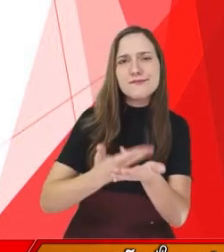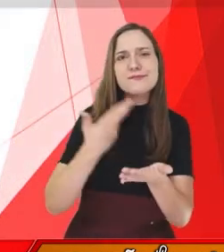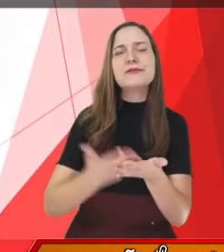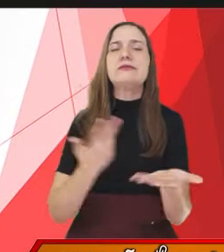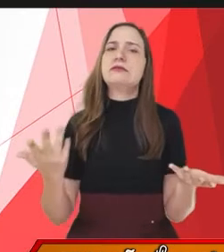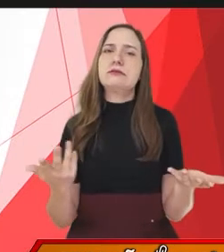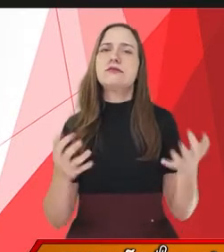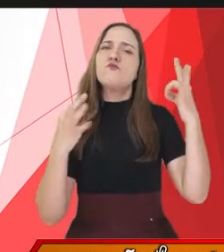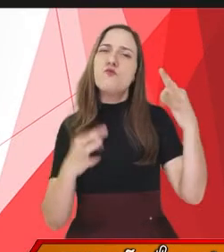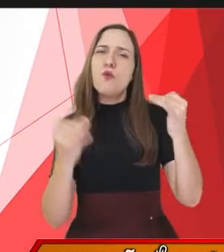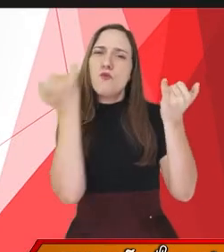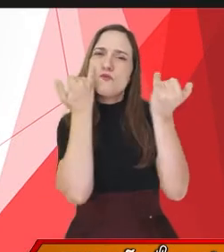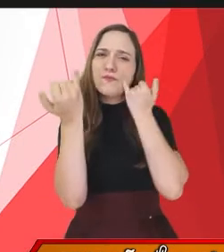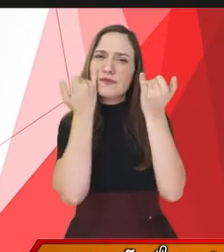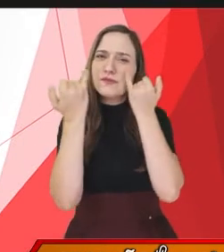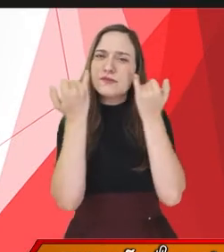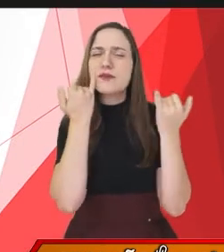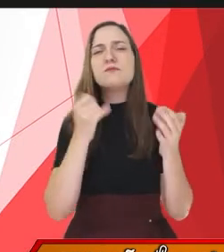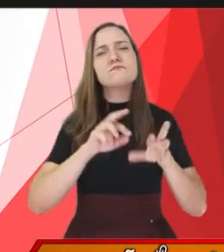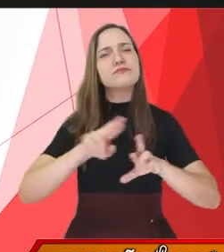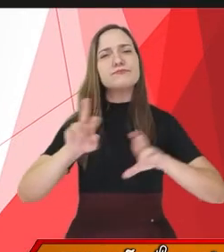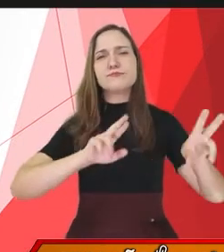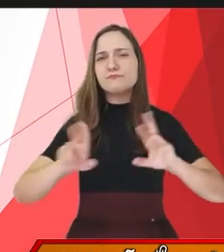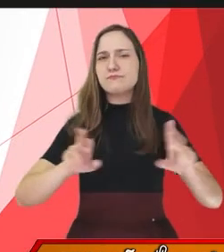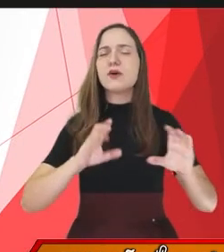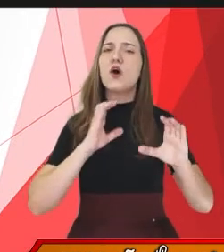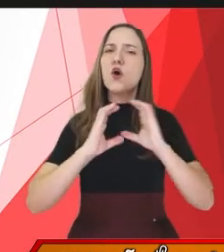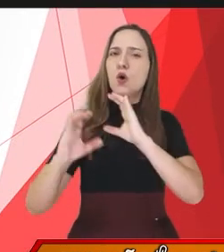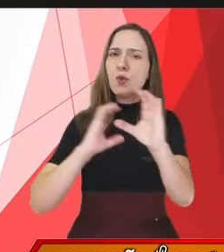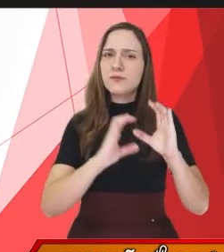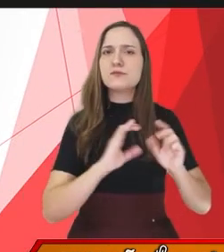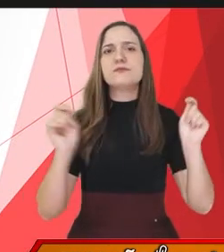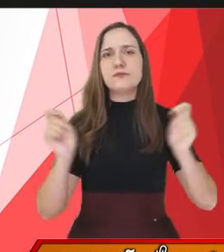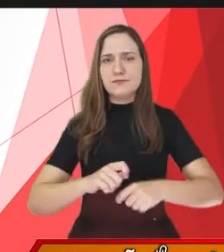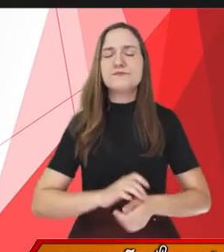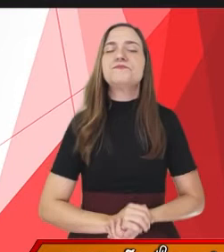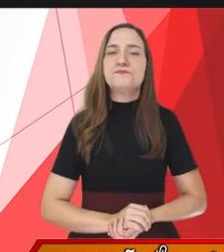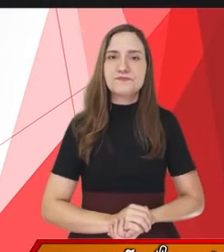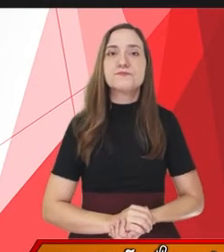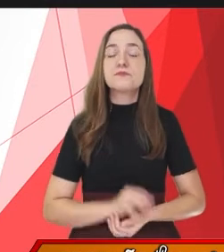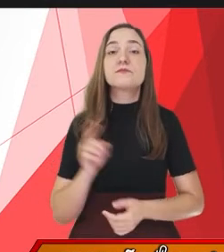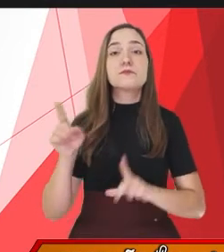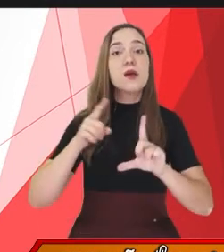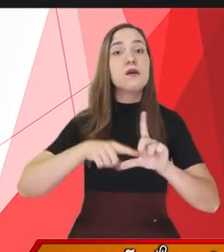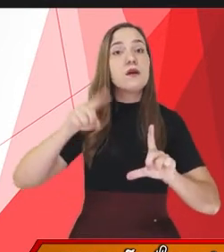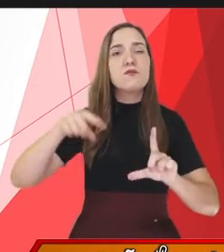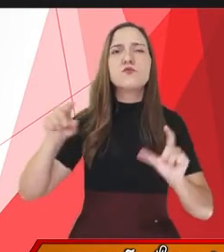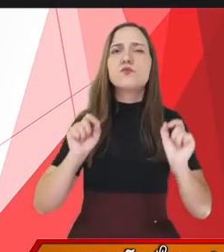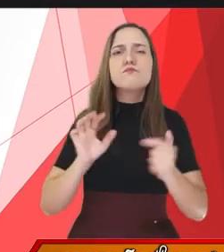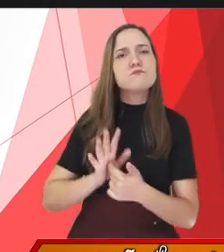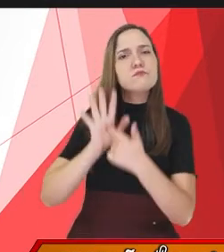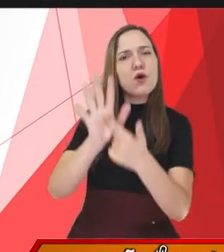revistas, folhetos informativos, entre outros meios de comunicação. Eles são utilizados